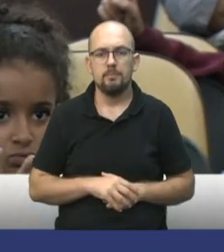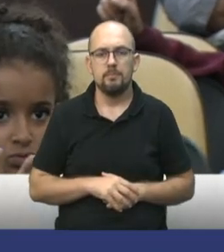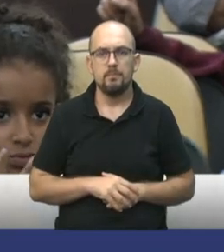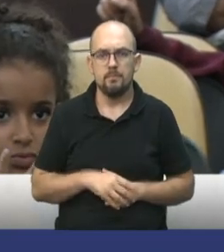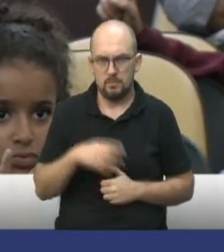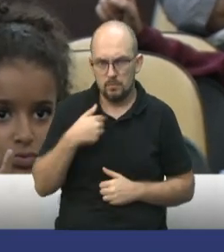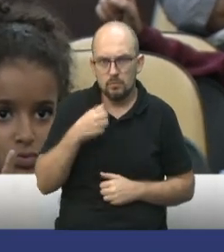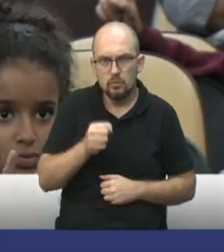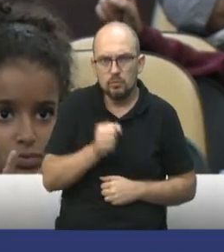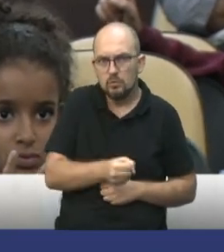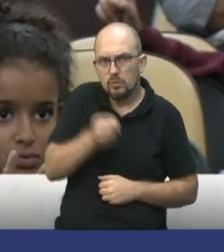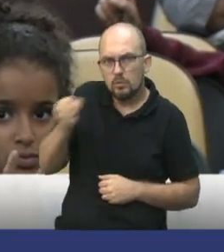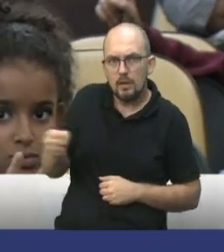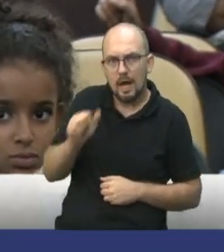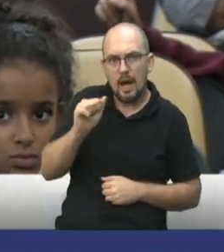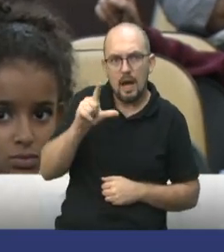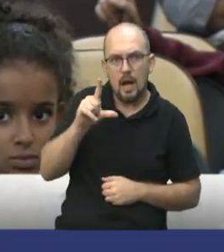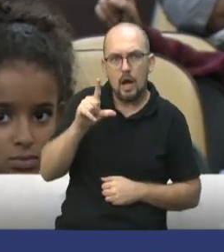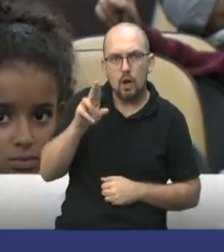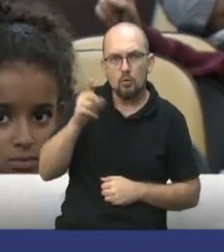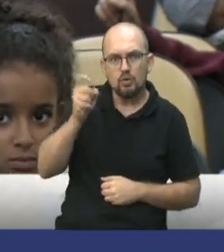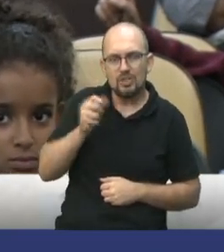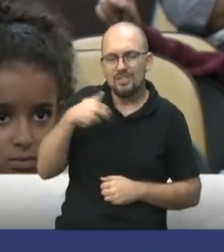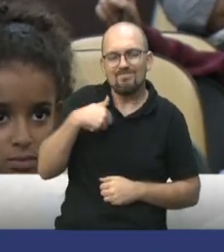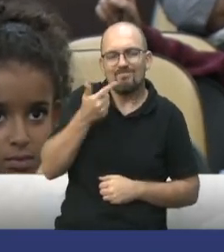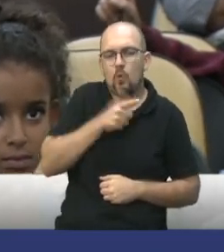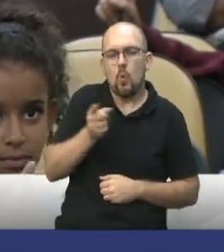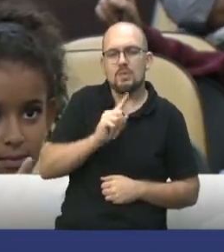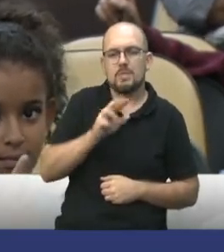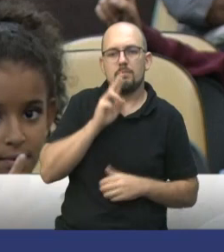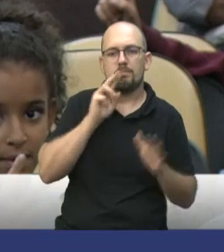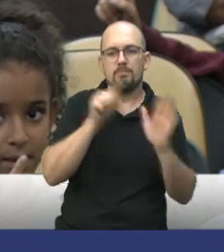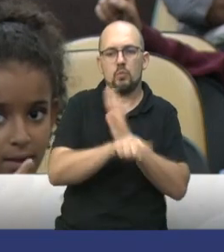para o Luchan para ele fazer essa pergunta, que eu não estou conseguindo?